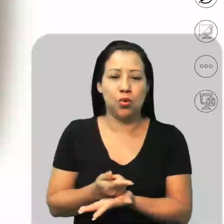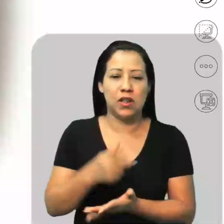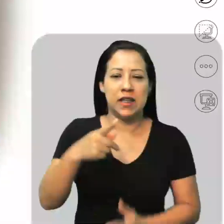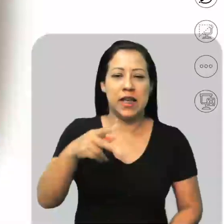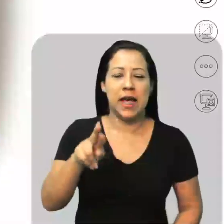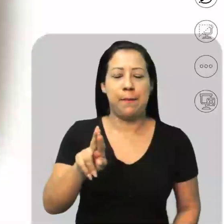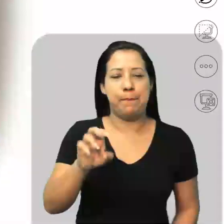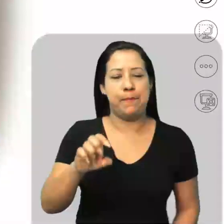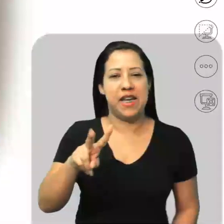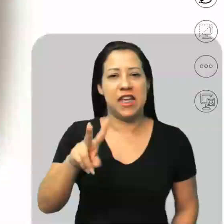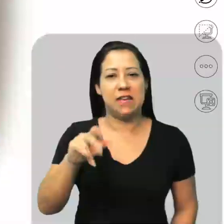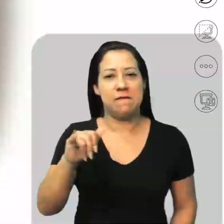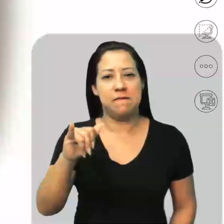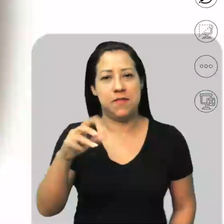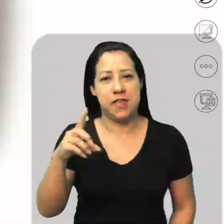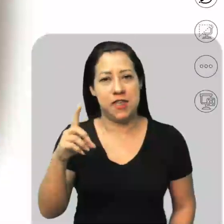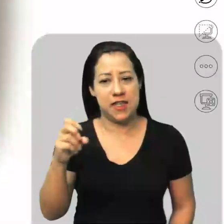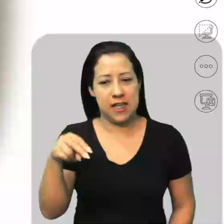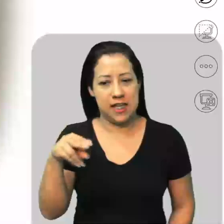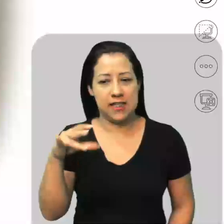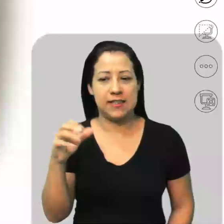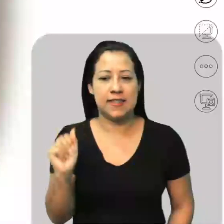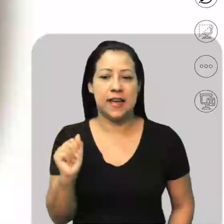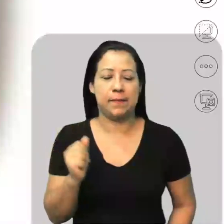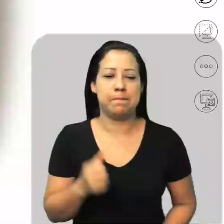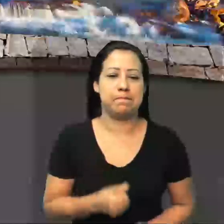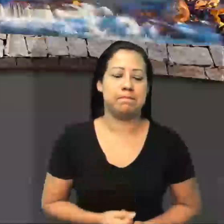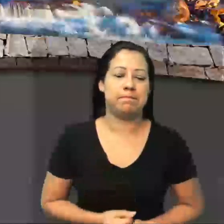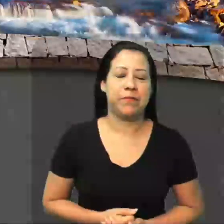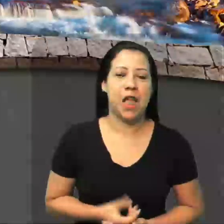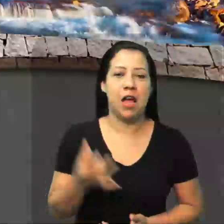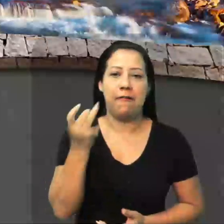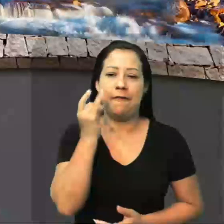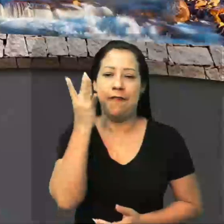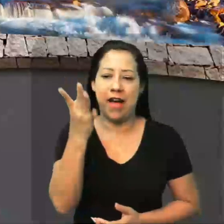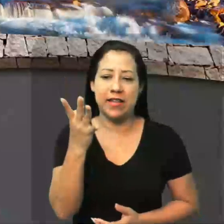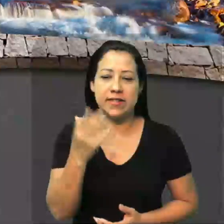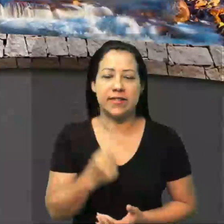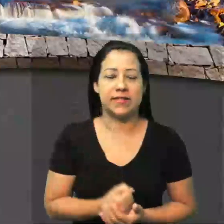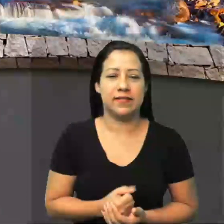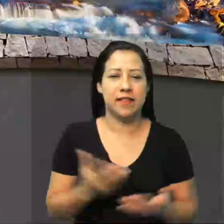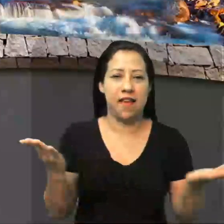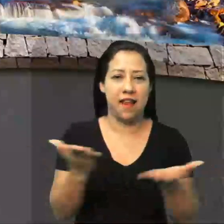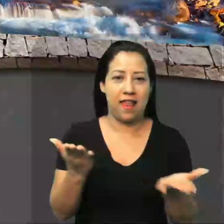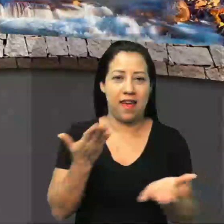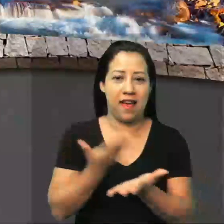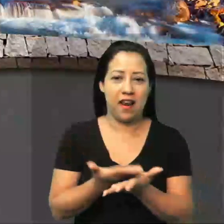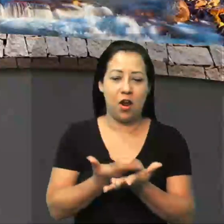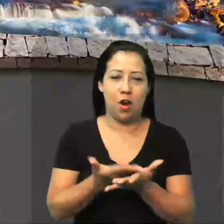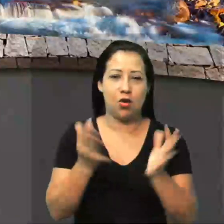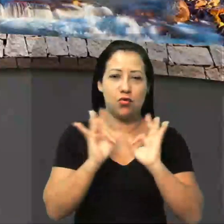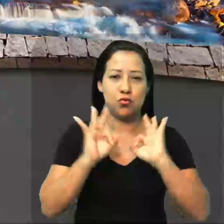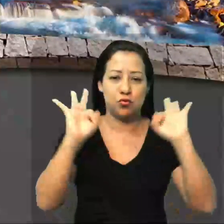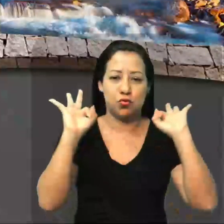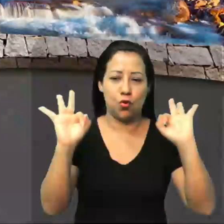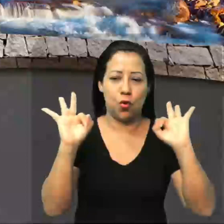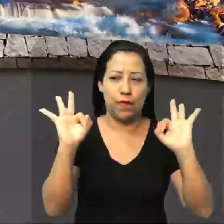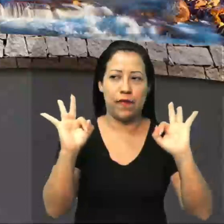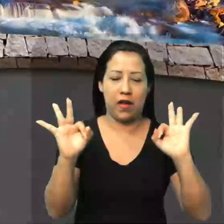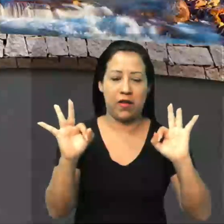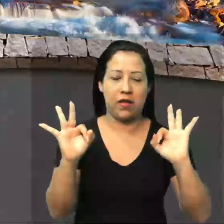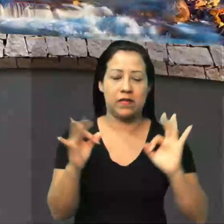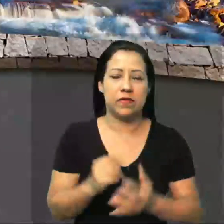jovens e, consequentemente, de adultos. Muito fácil essa nossa aula de hoje, é um top, tá?